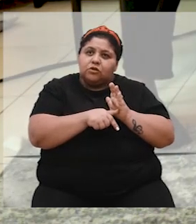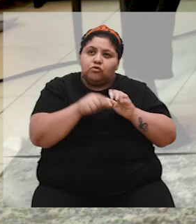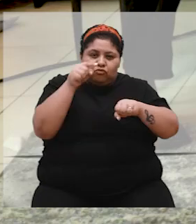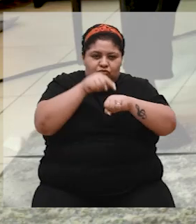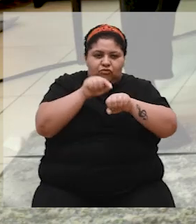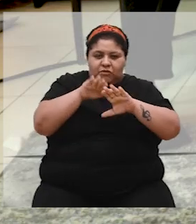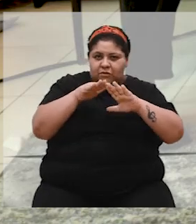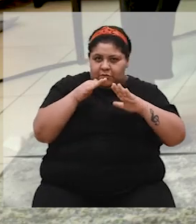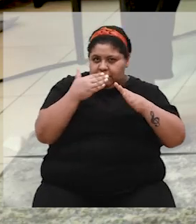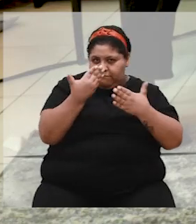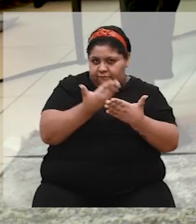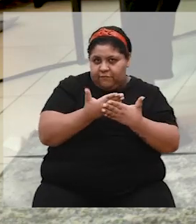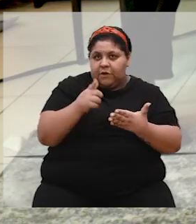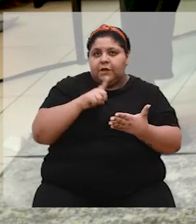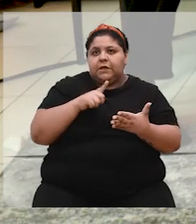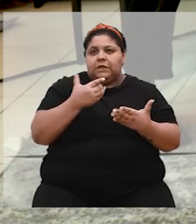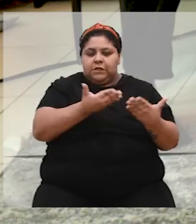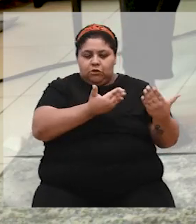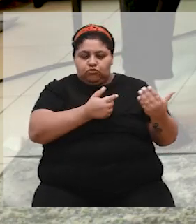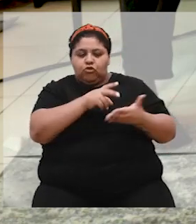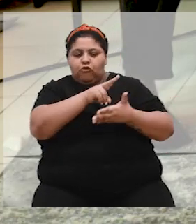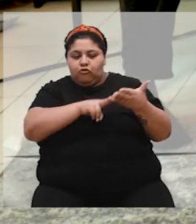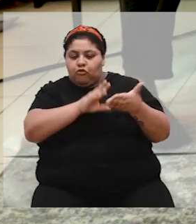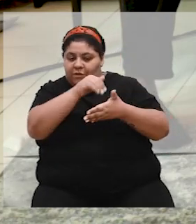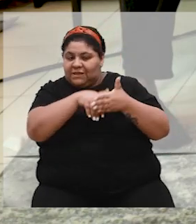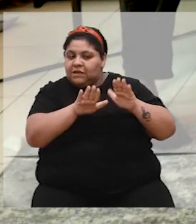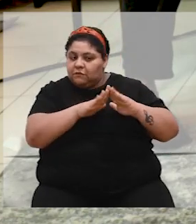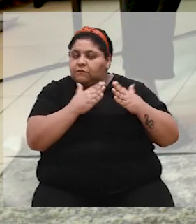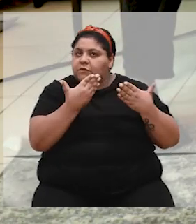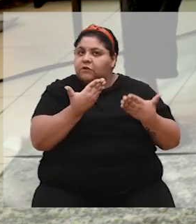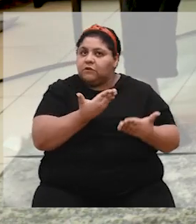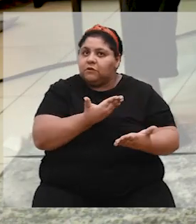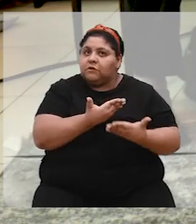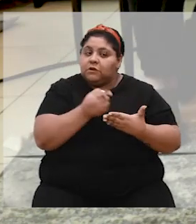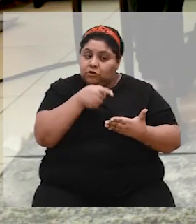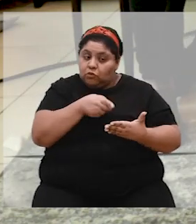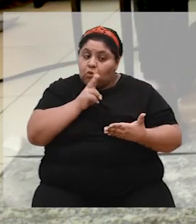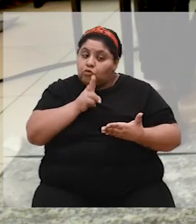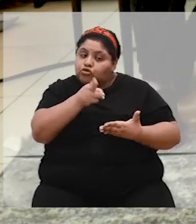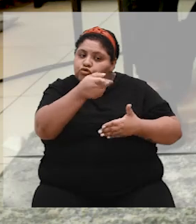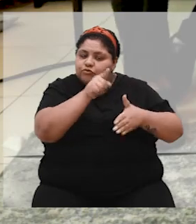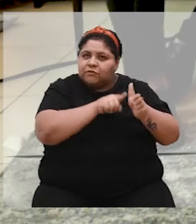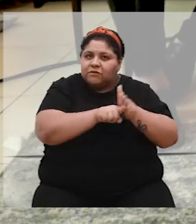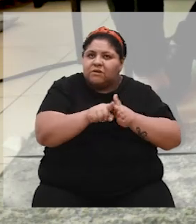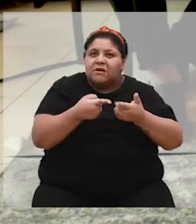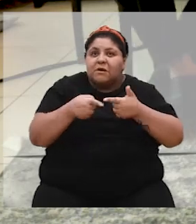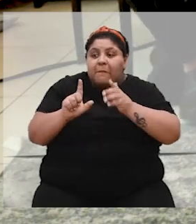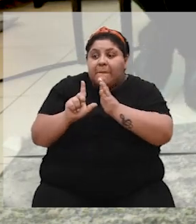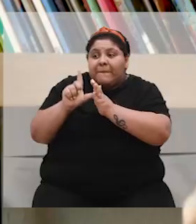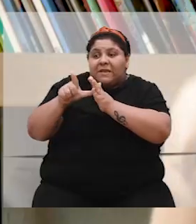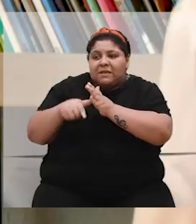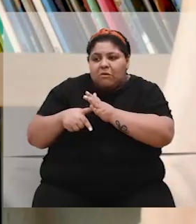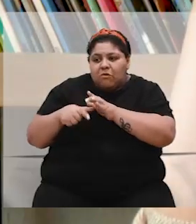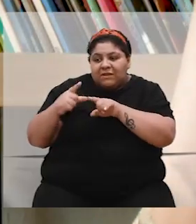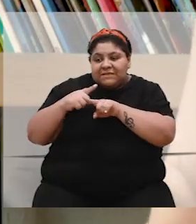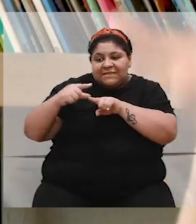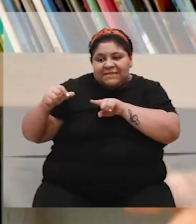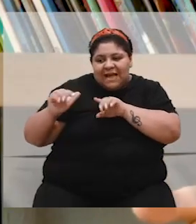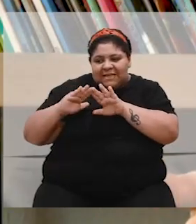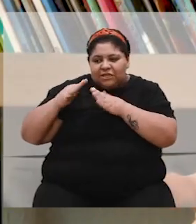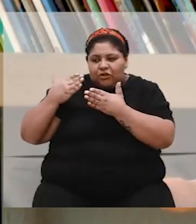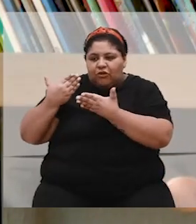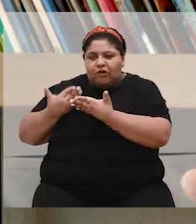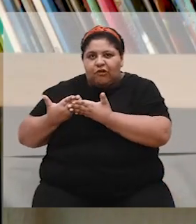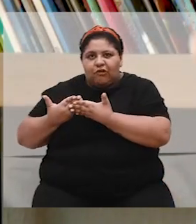área escolar. Ainda enquanto tem os jovens leitores dentro da escola, eles se mantêm nessa pesquisa. Mas é depois que a gente sai